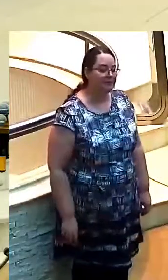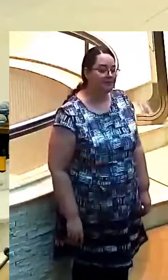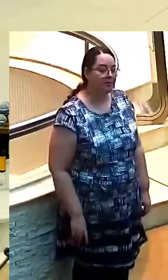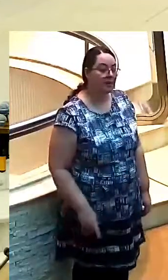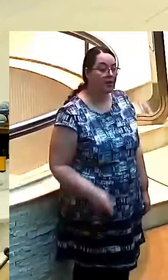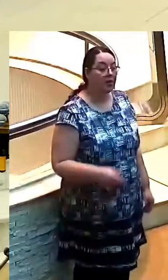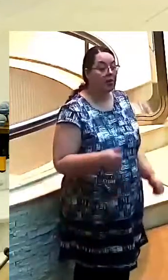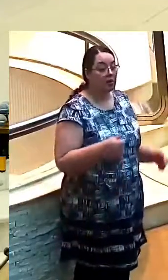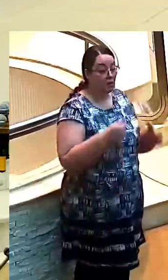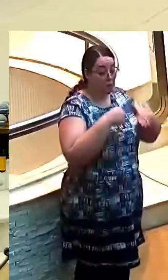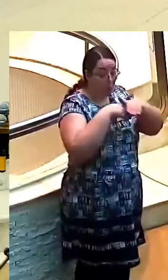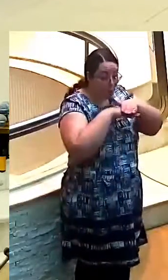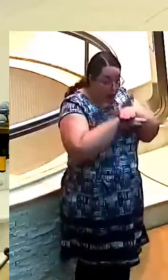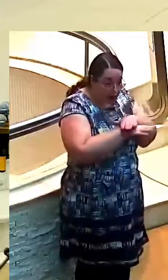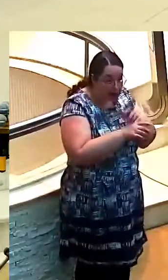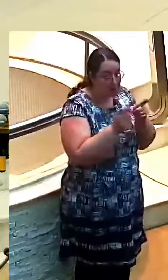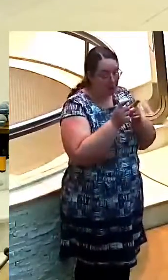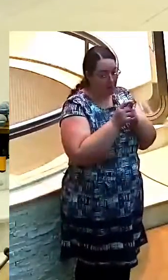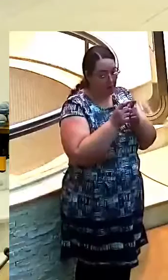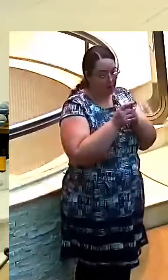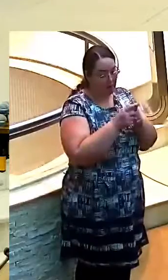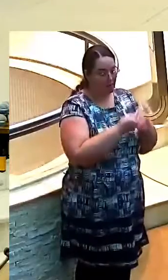preserve a palavra, da vida,